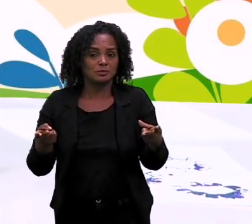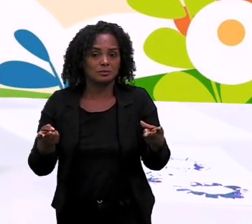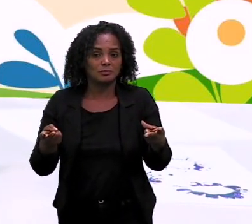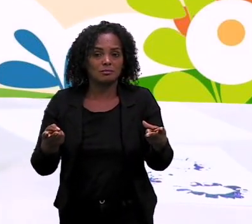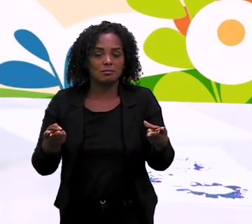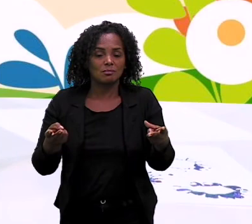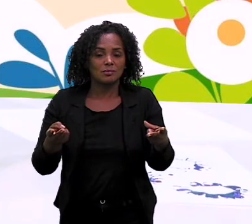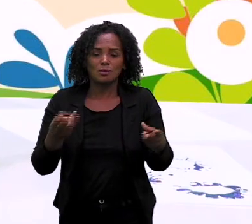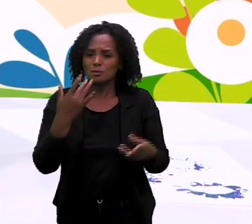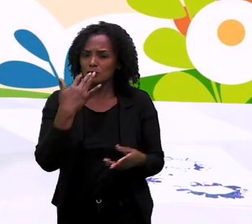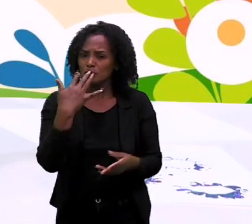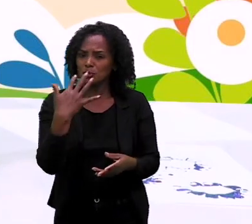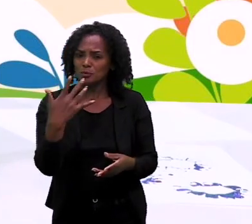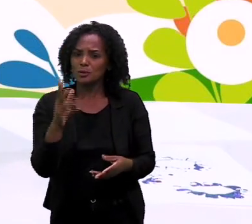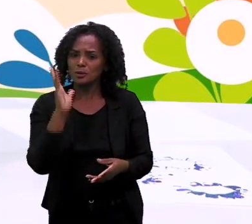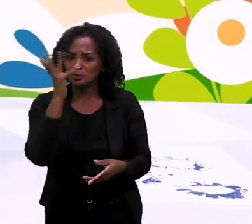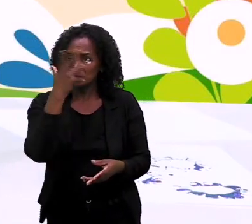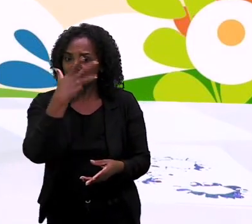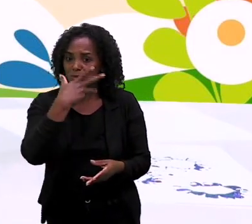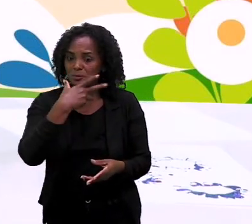Veja como ficou.